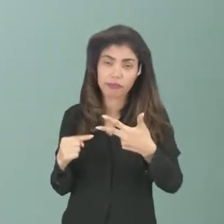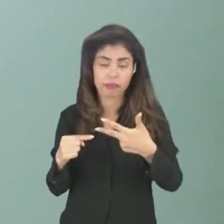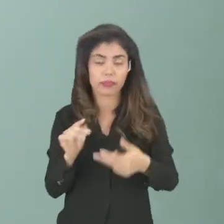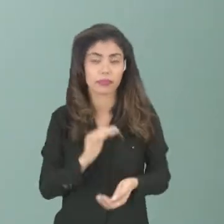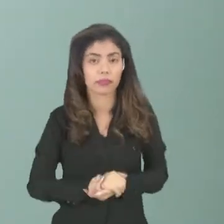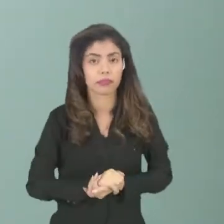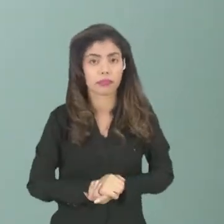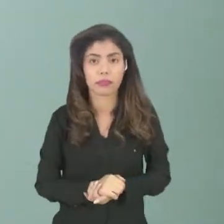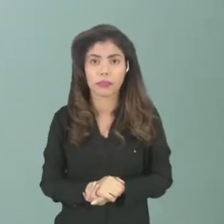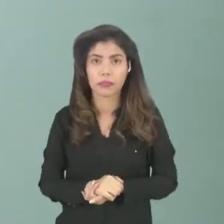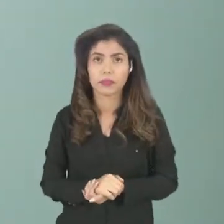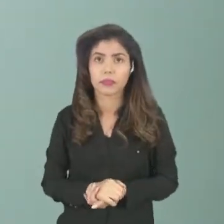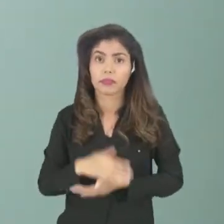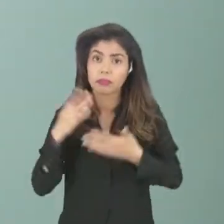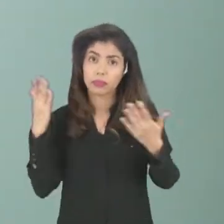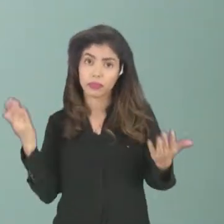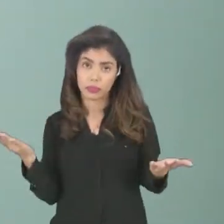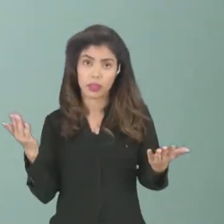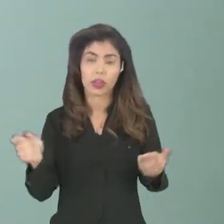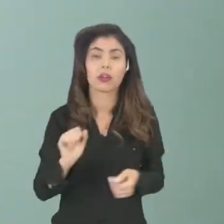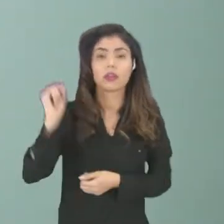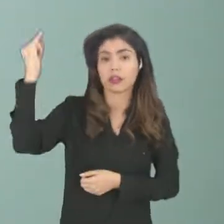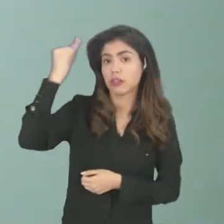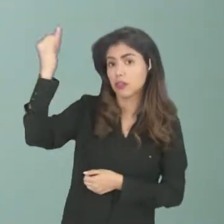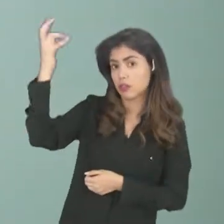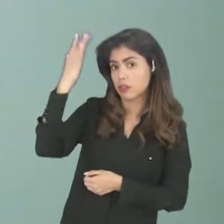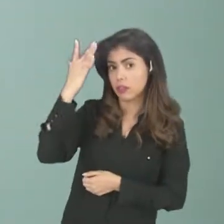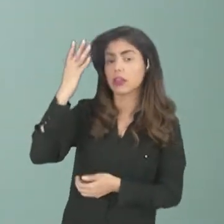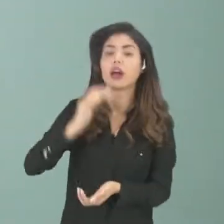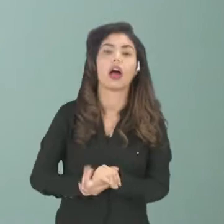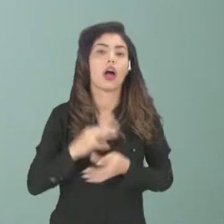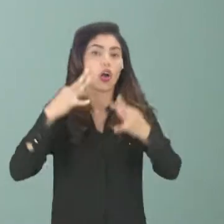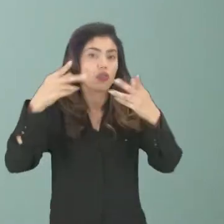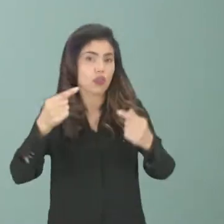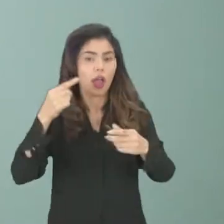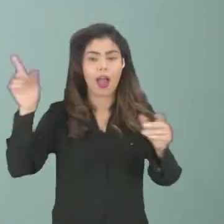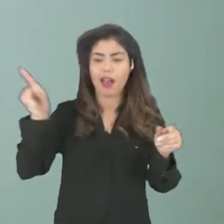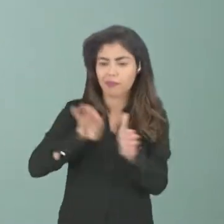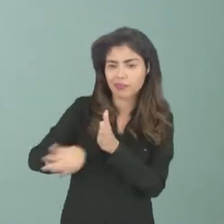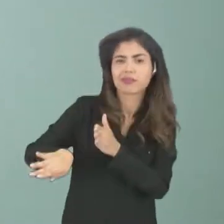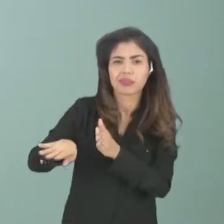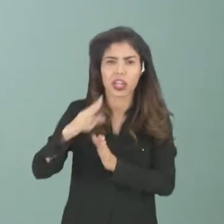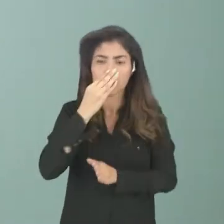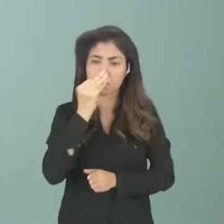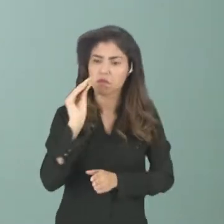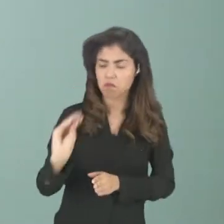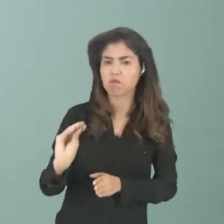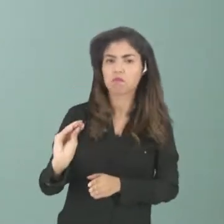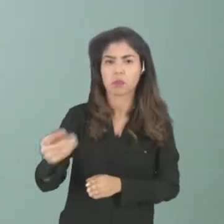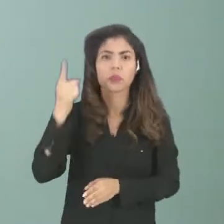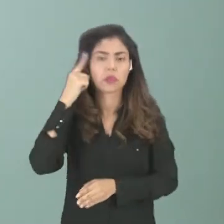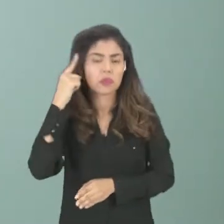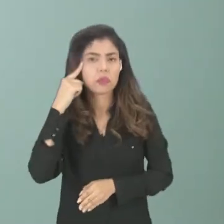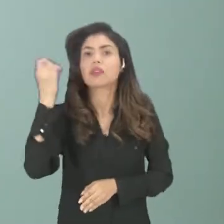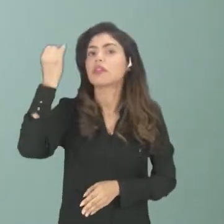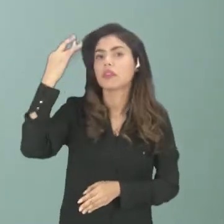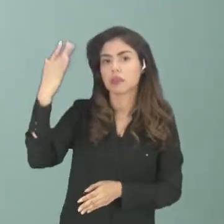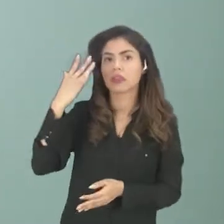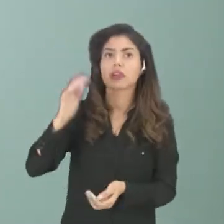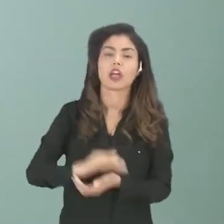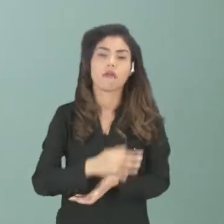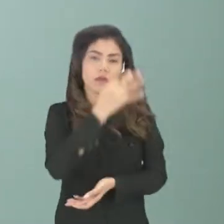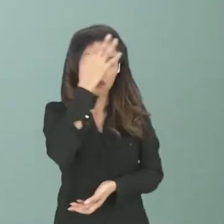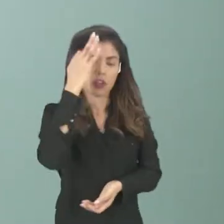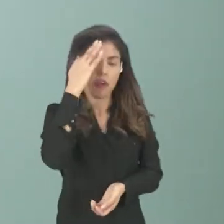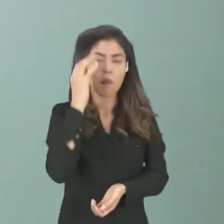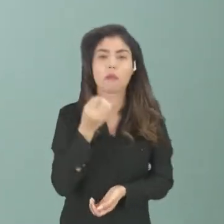Ó, então Rousseau, ele é iluminista, mas ele destoa do pensamento iluminista. É como se a filosofia dele, ele